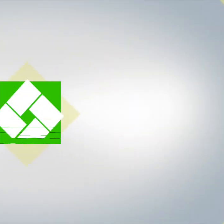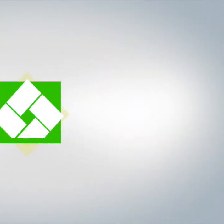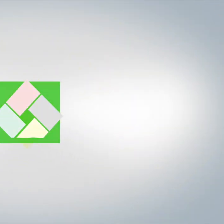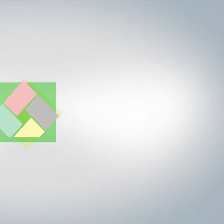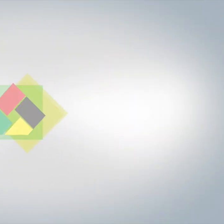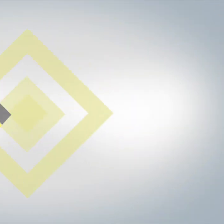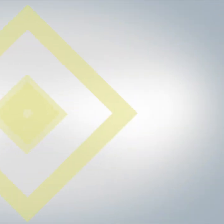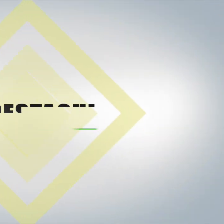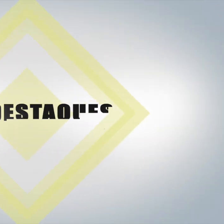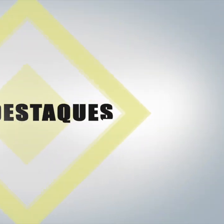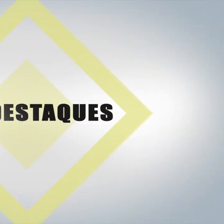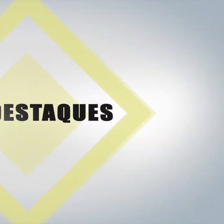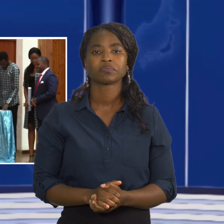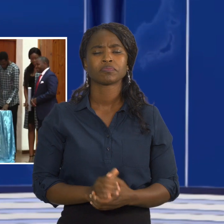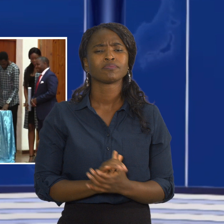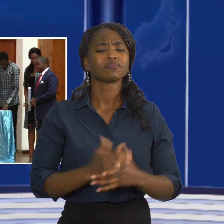Música